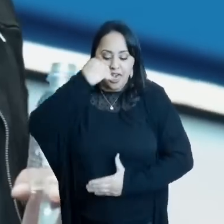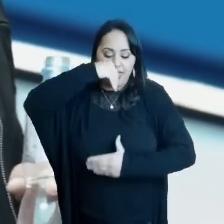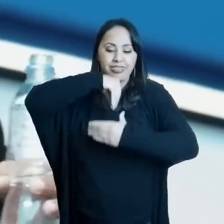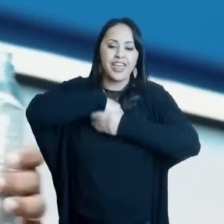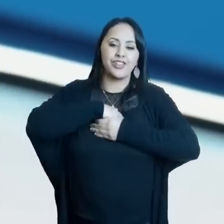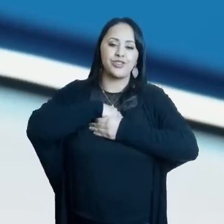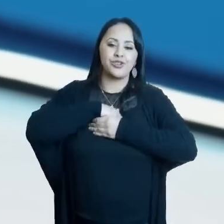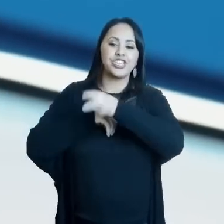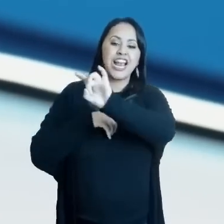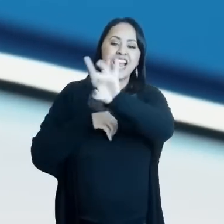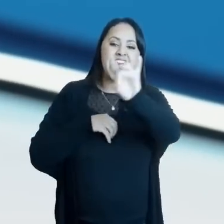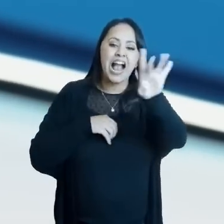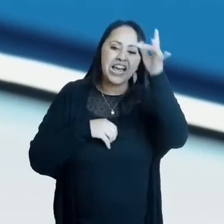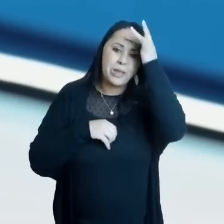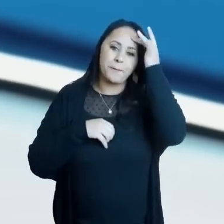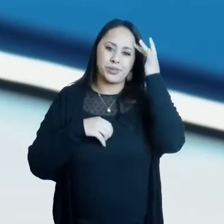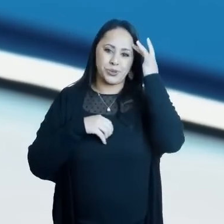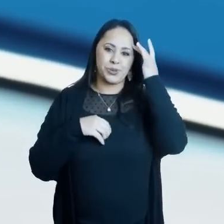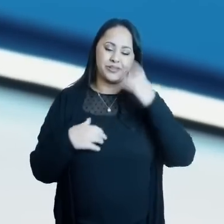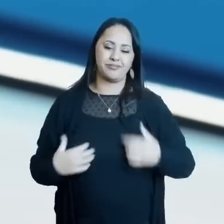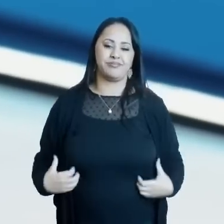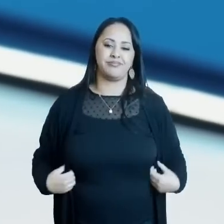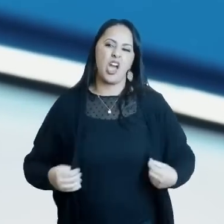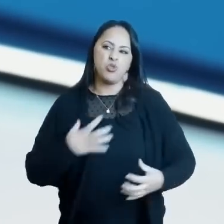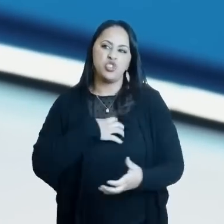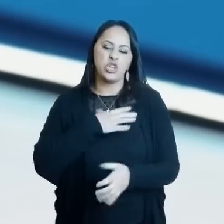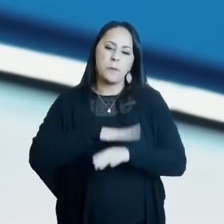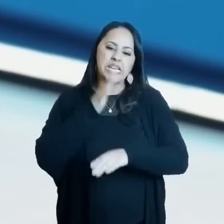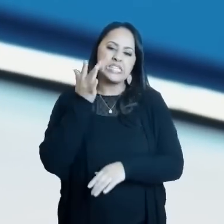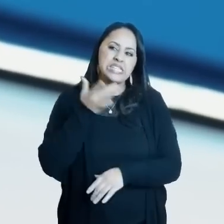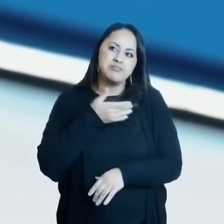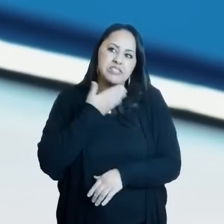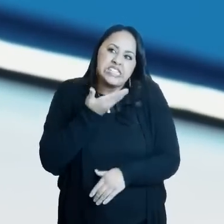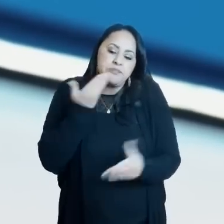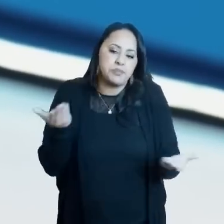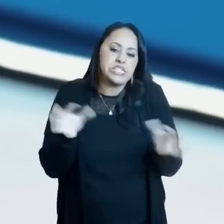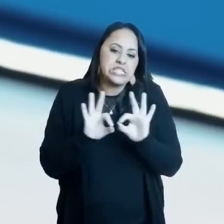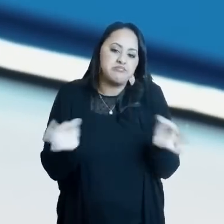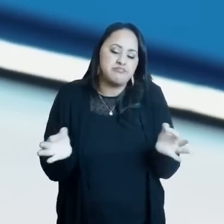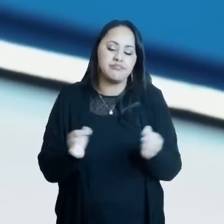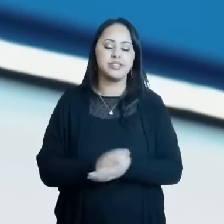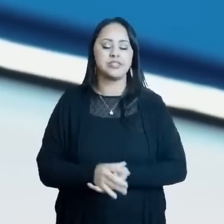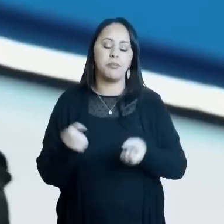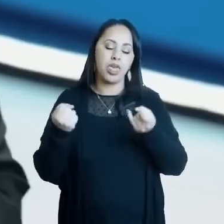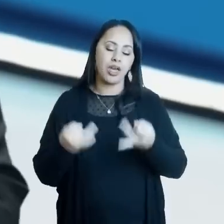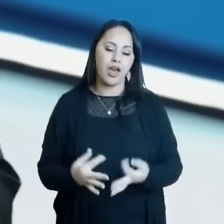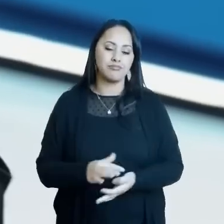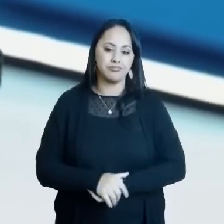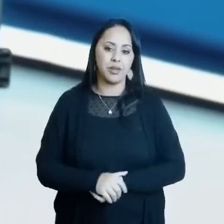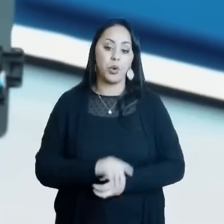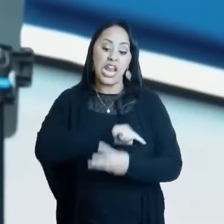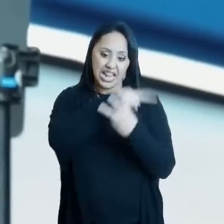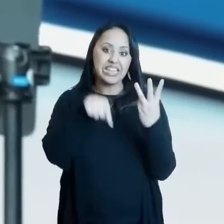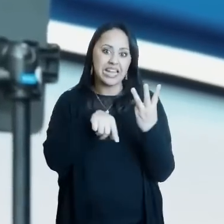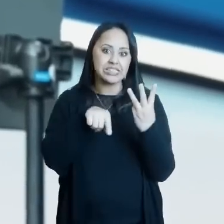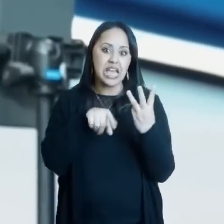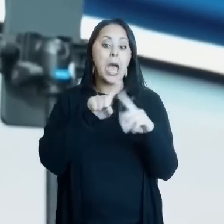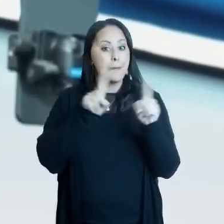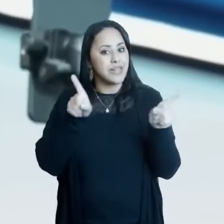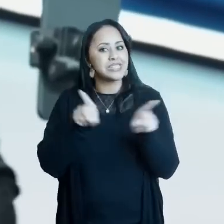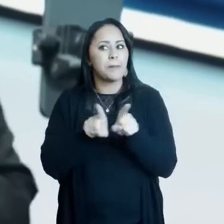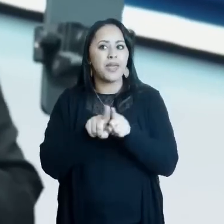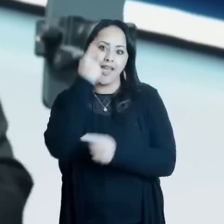de nós, entendeu? Acho que é o jeito mais simples de explicar para vocês. Porque eles são três e são um ao mesmo tempo. É a